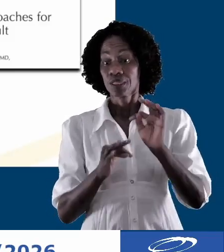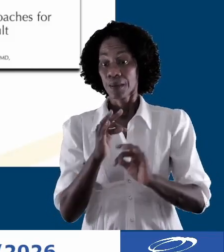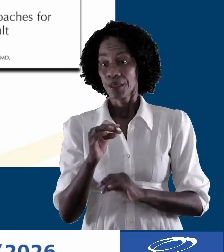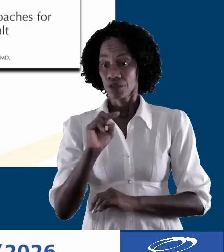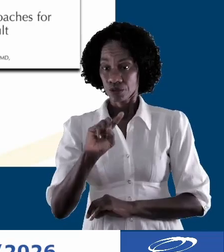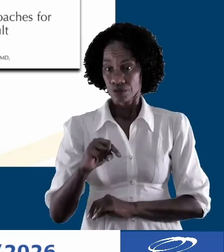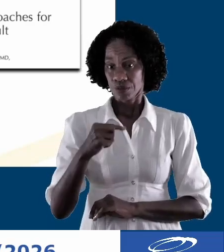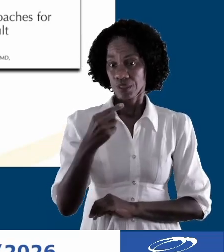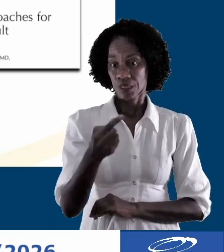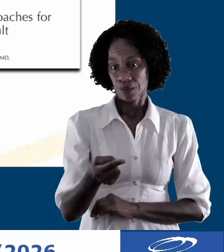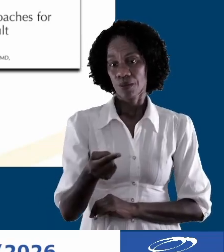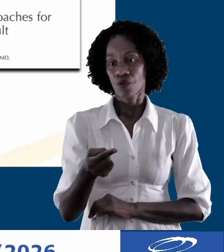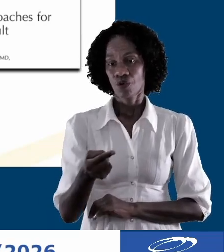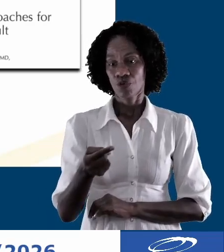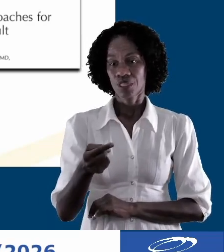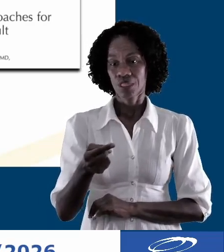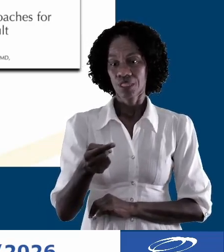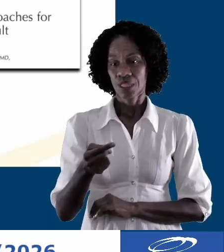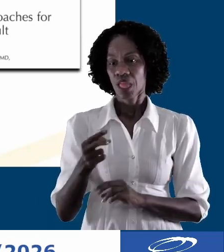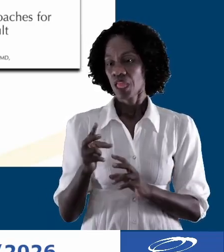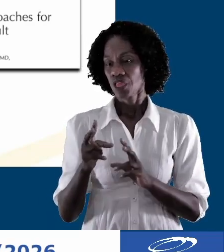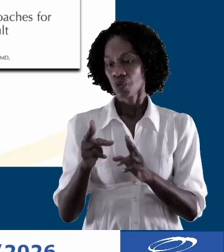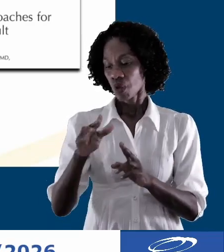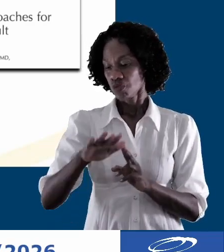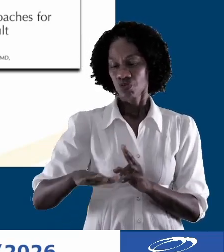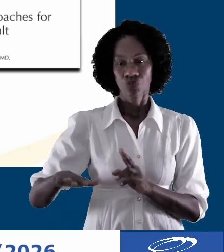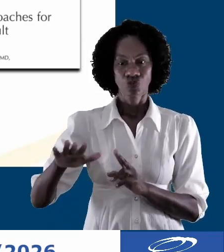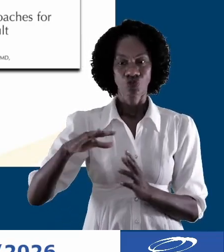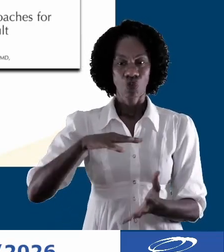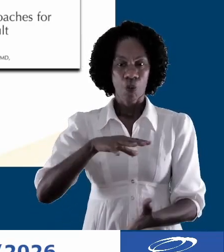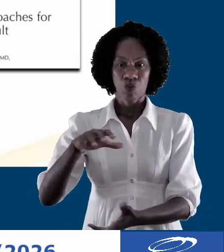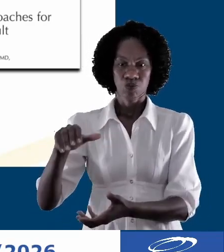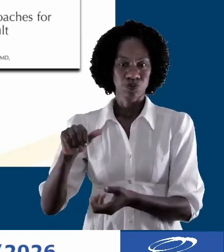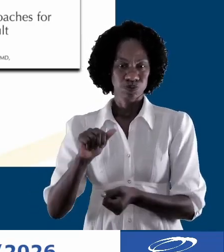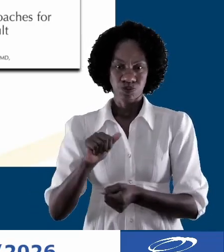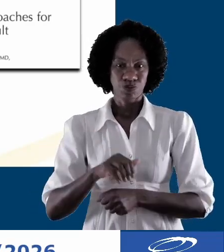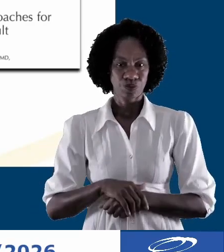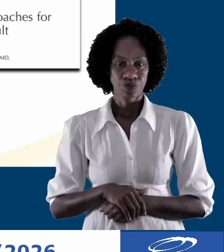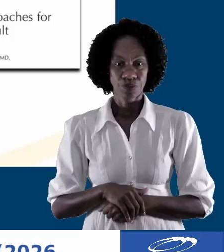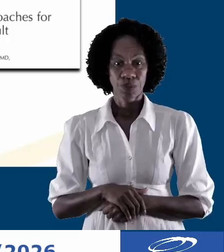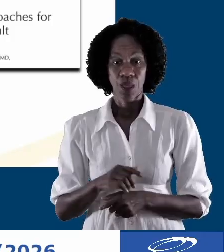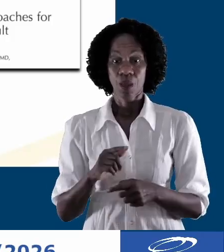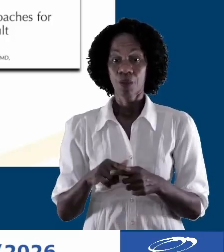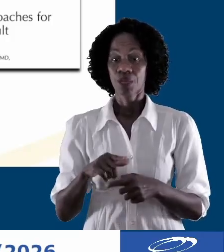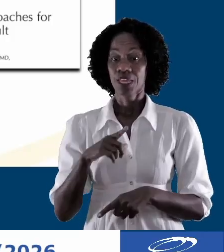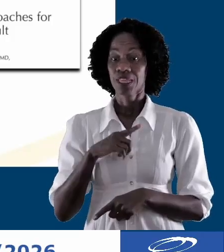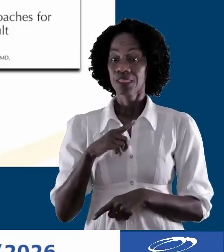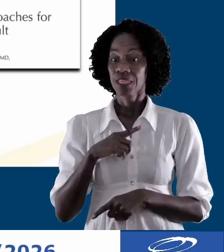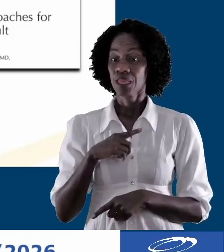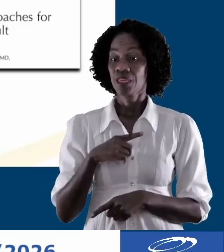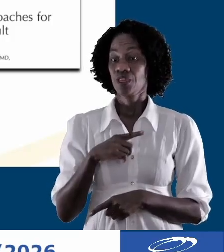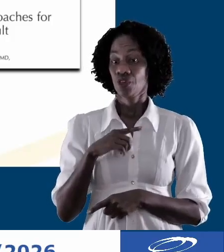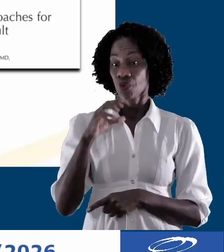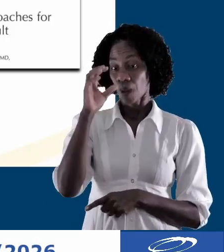ouro no mundo todo, mais comumente utilizada, porque exige uma curva menor de aprendizado, é o que todo cirurgião de coluna está